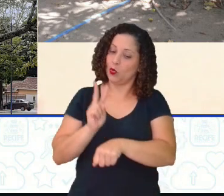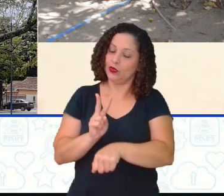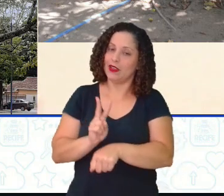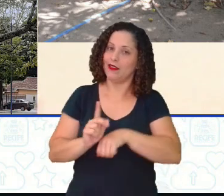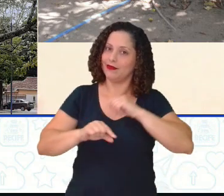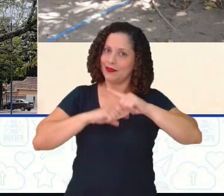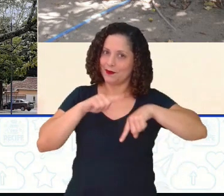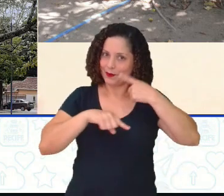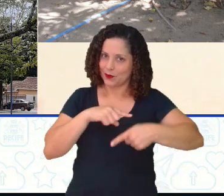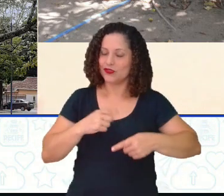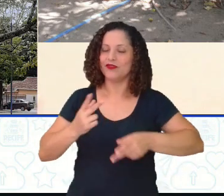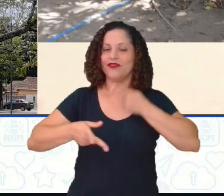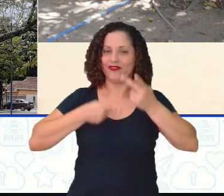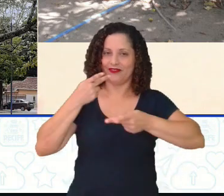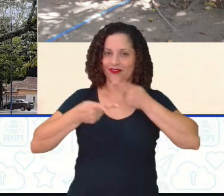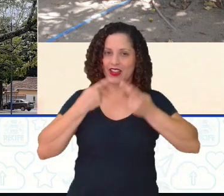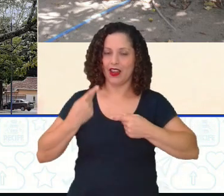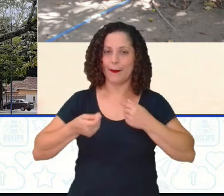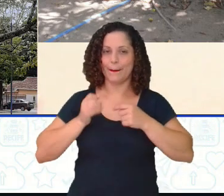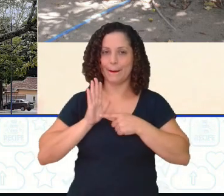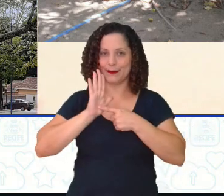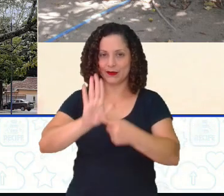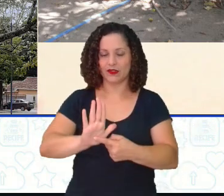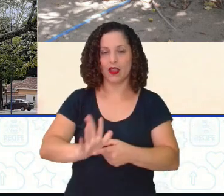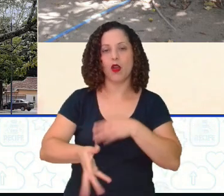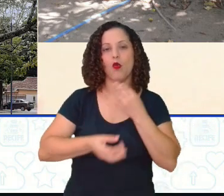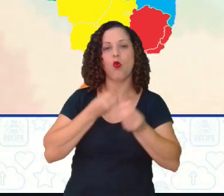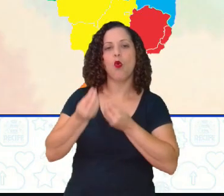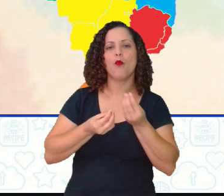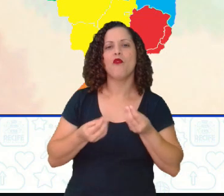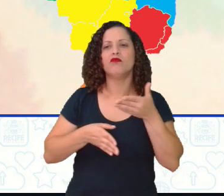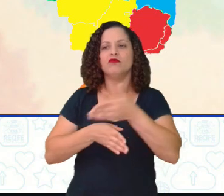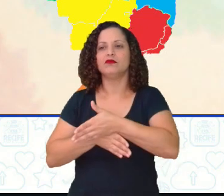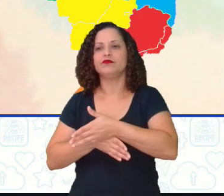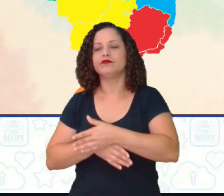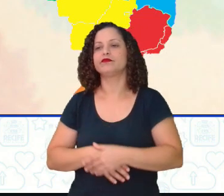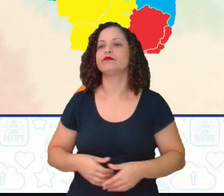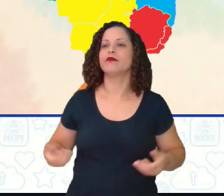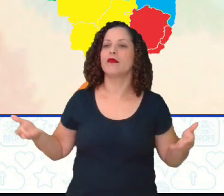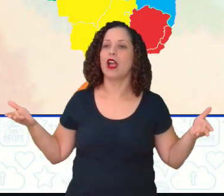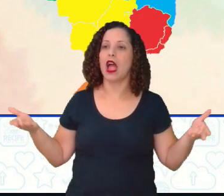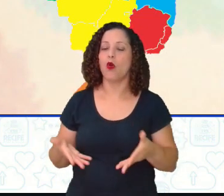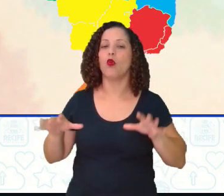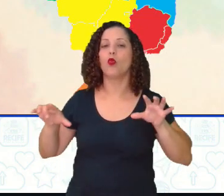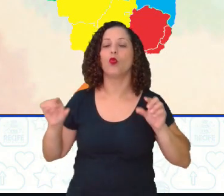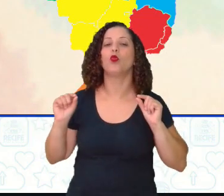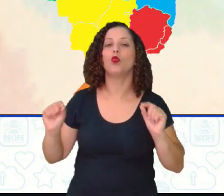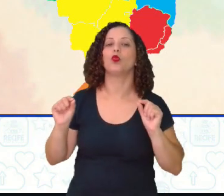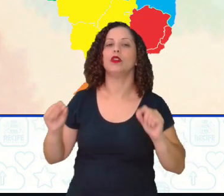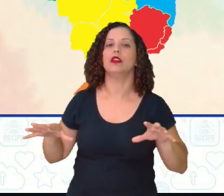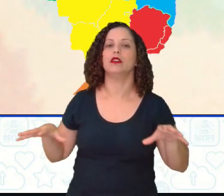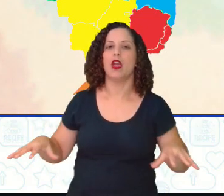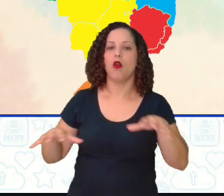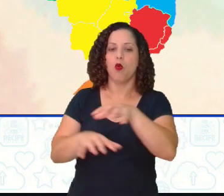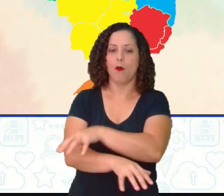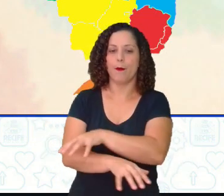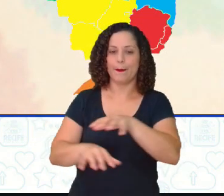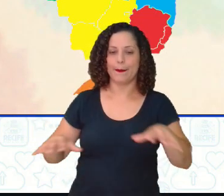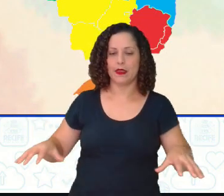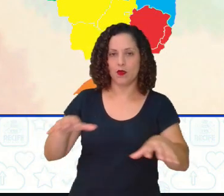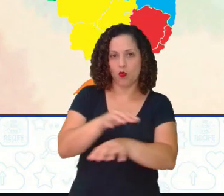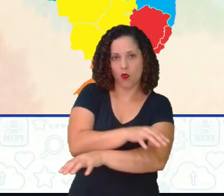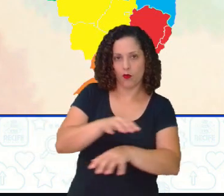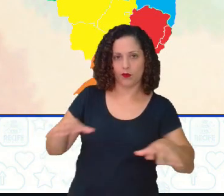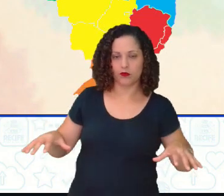vou falar em relação a quando a gente faz algum tipo de visita. Aqui a gente quer falar para vocês qual é o objetivo principal